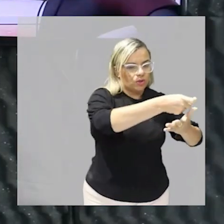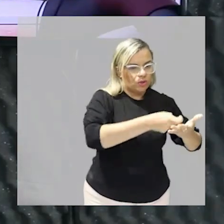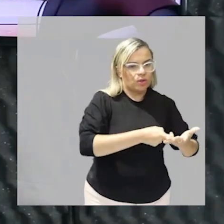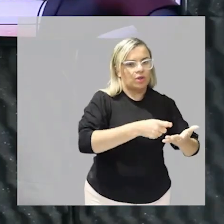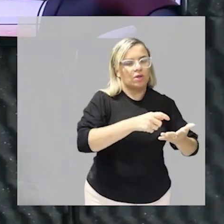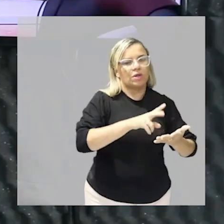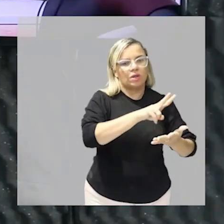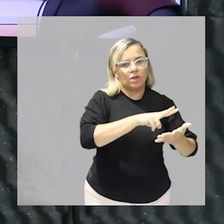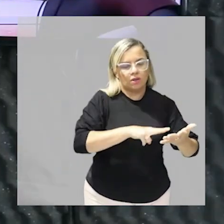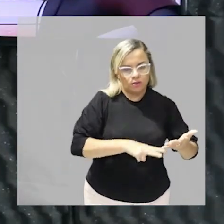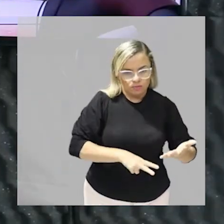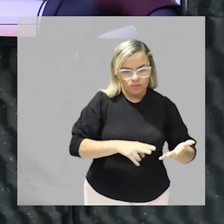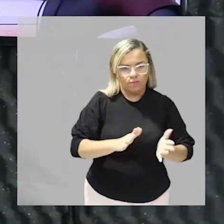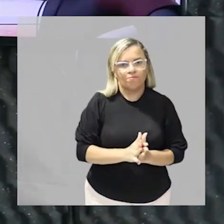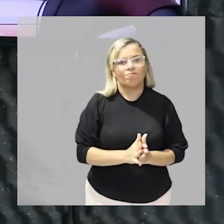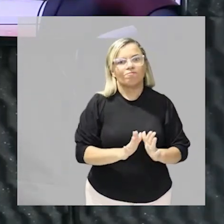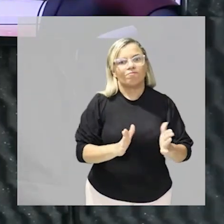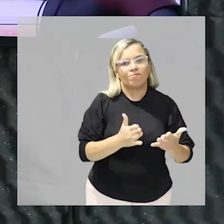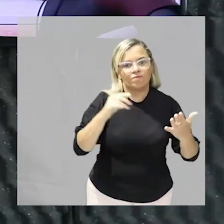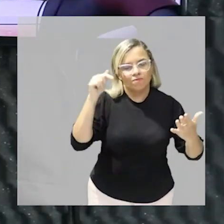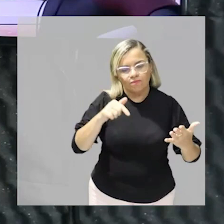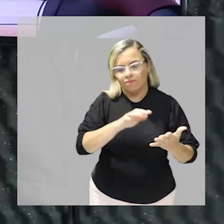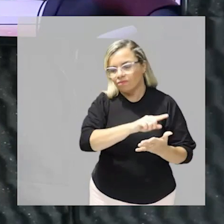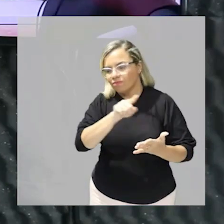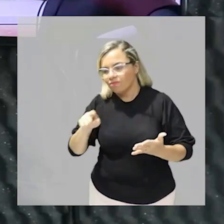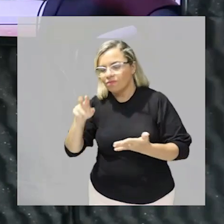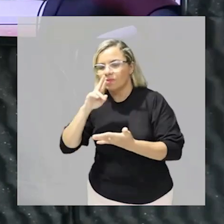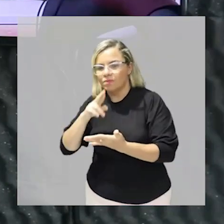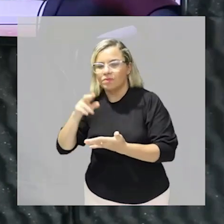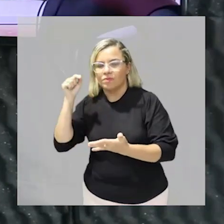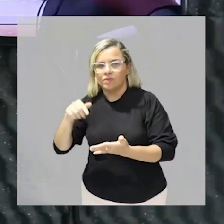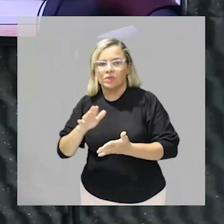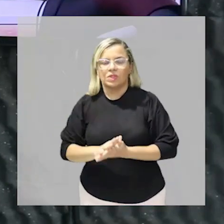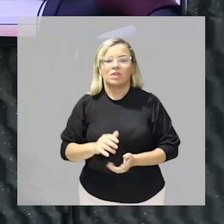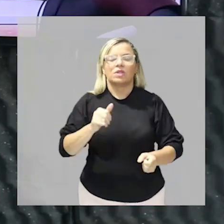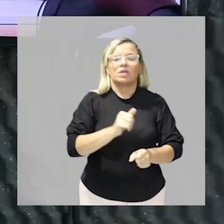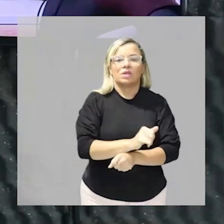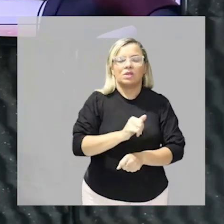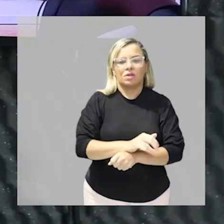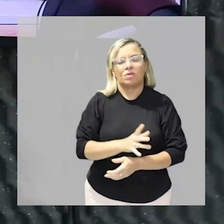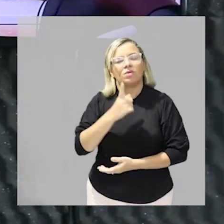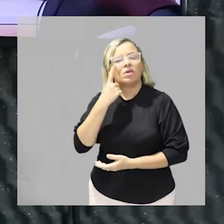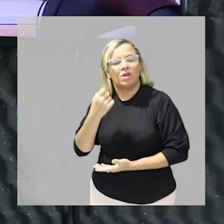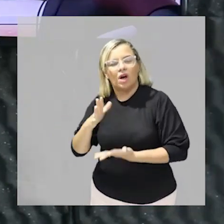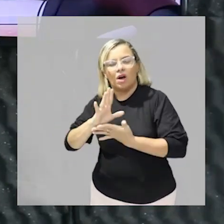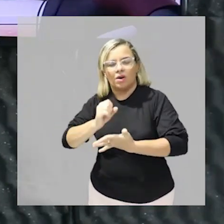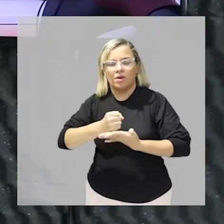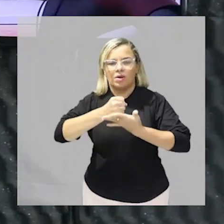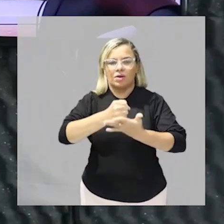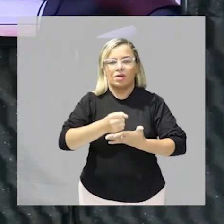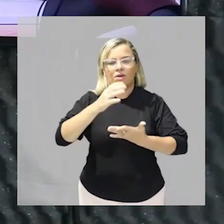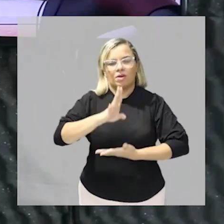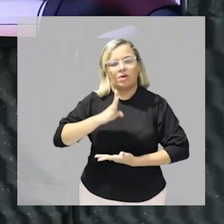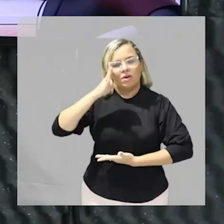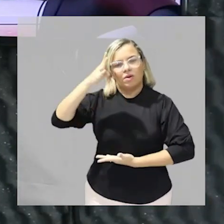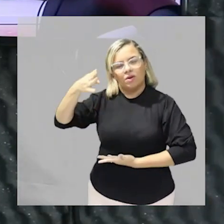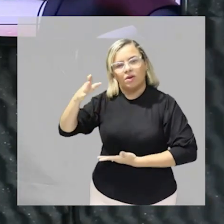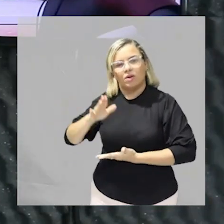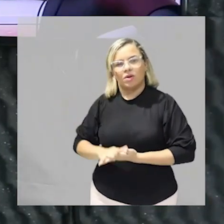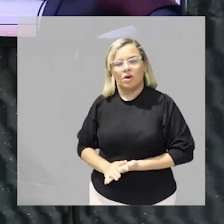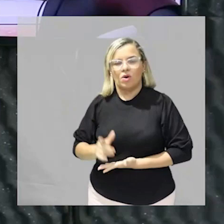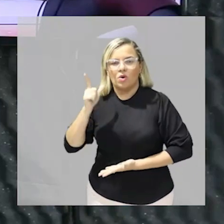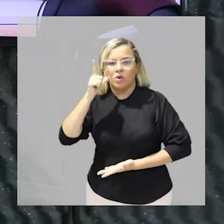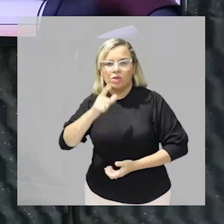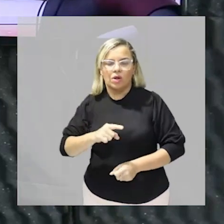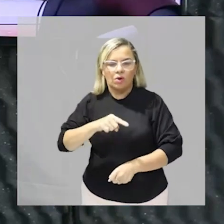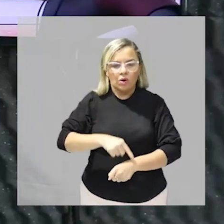aulas anteriores, mas tu vai perceber no decorrer dessa como é uma estratégia interessante e que te ajuda, principalmente, a ganhar tempo